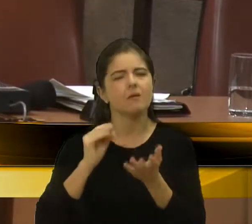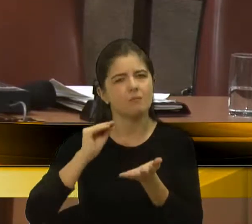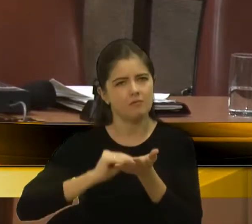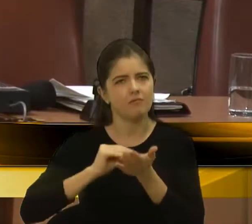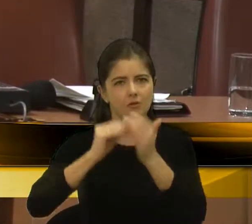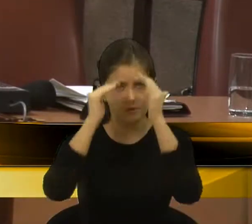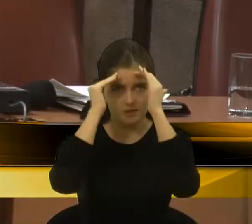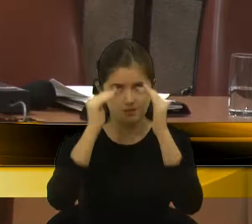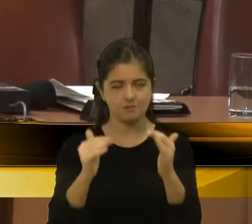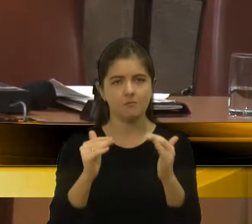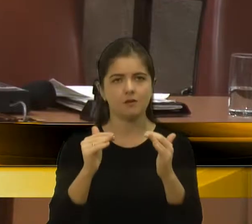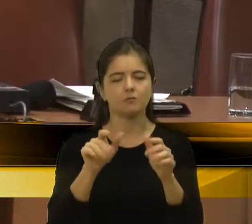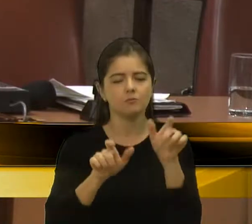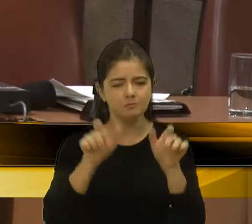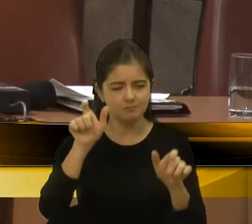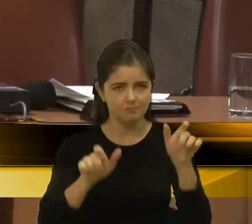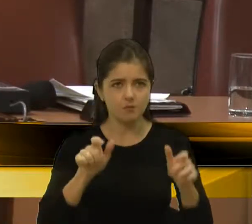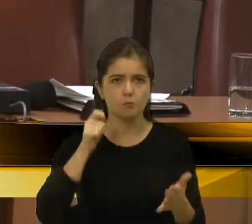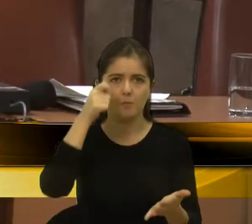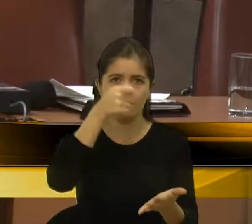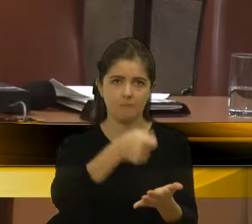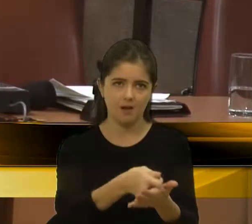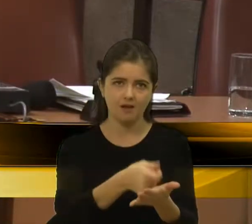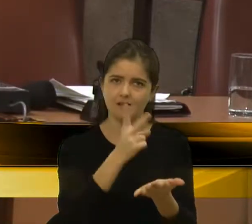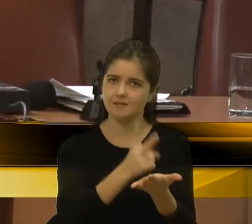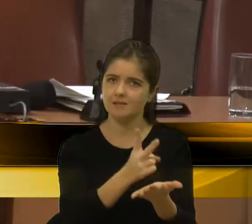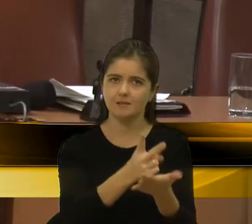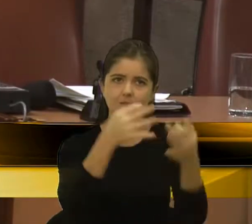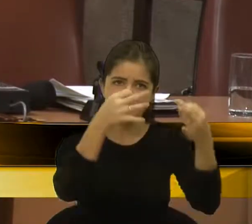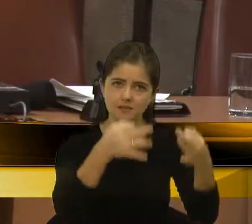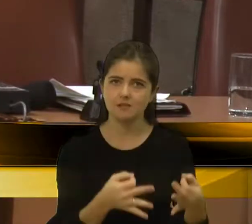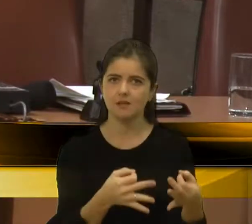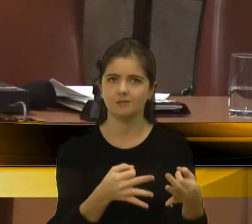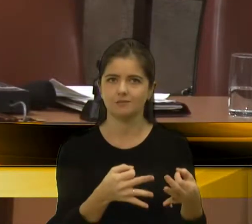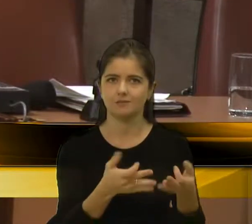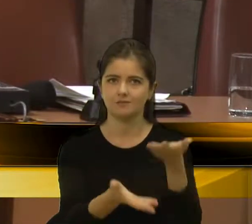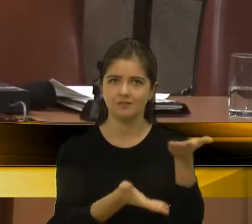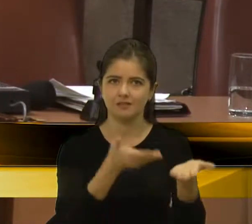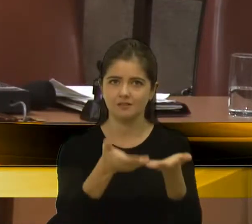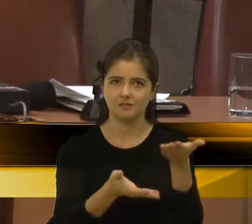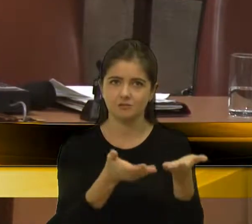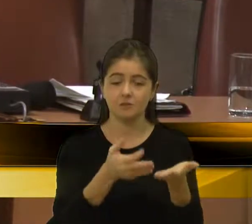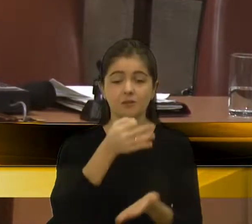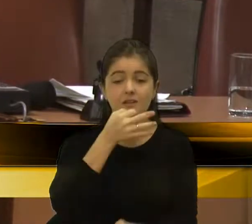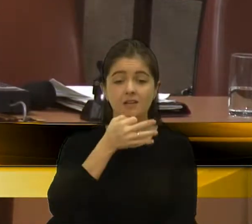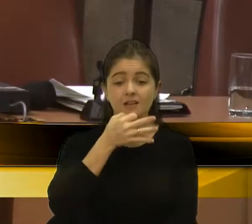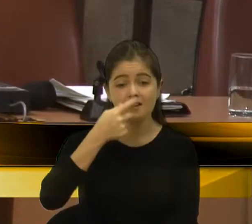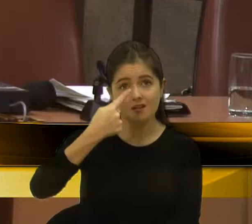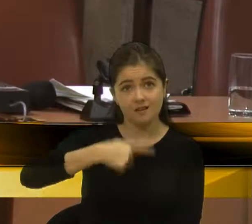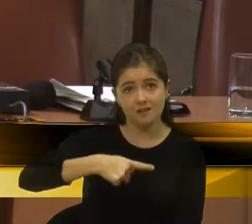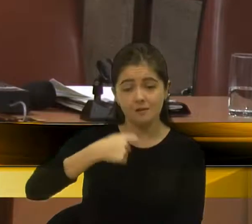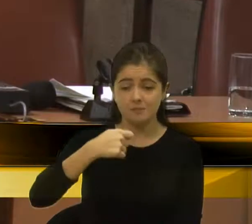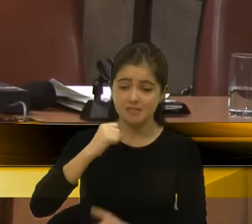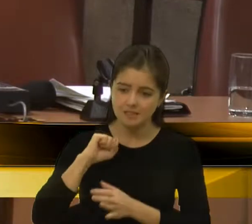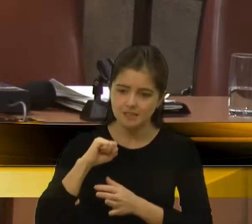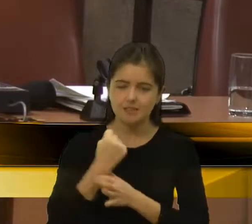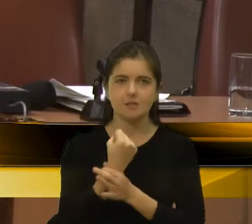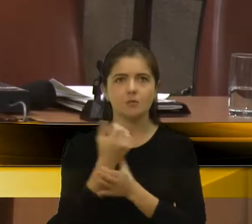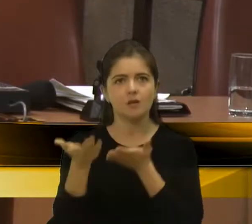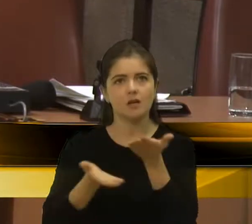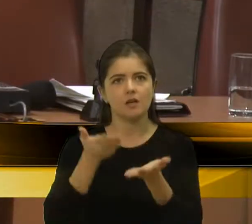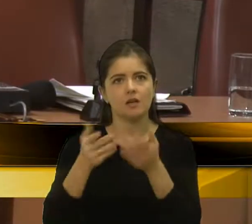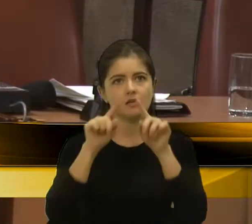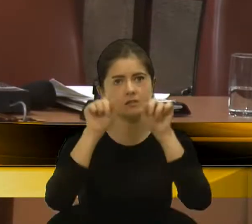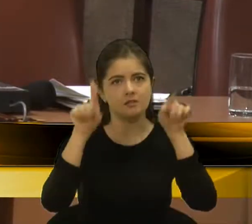pagam fielmente pelo serviço. Um município do tamanho com a importância de Caxias do Sul precisa assegurar assistência aos servidores municipais,